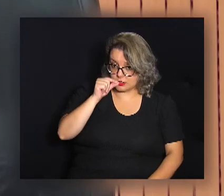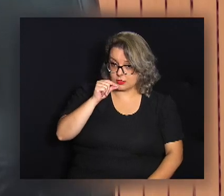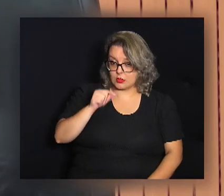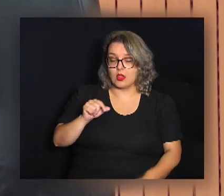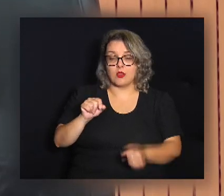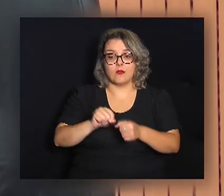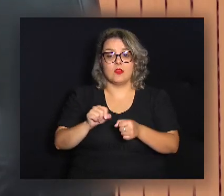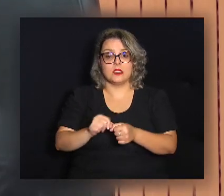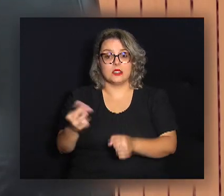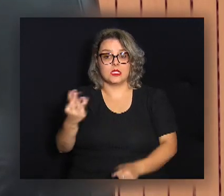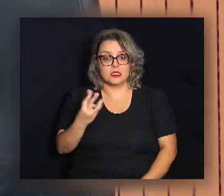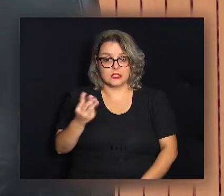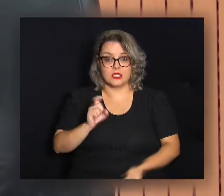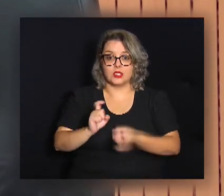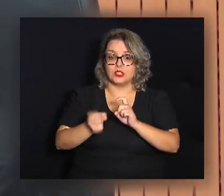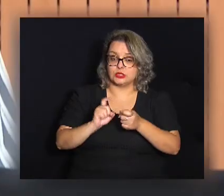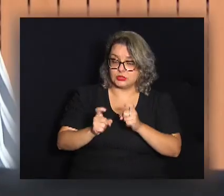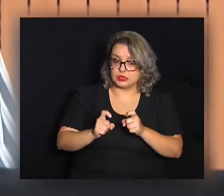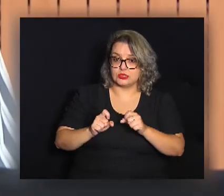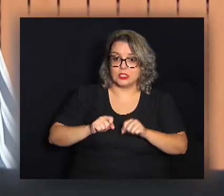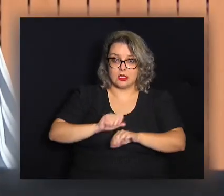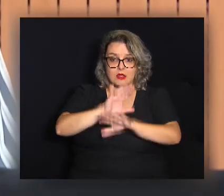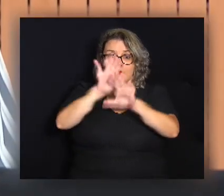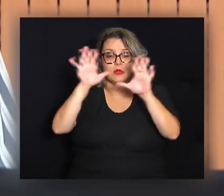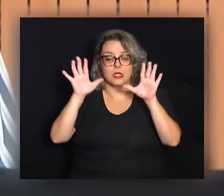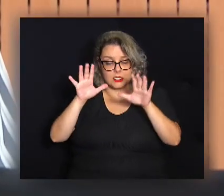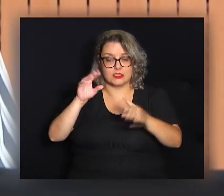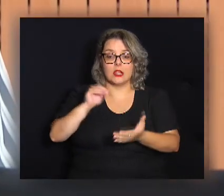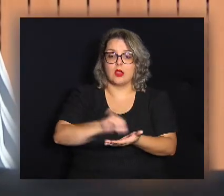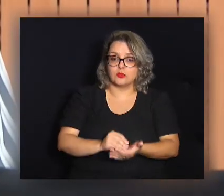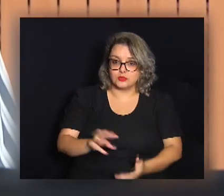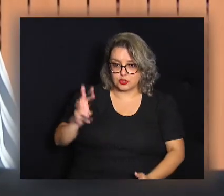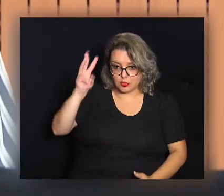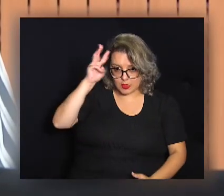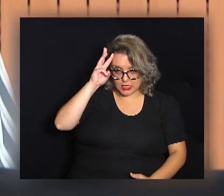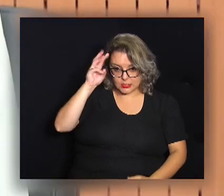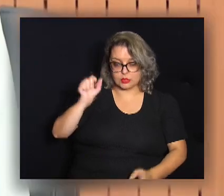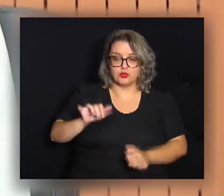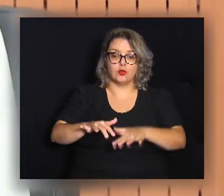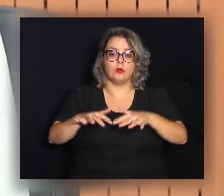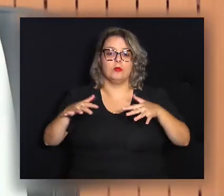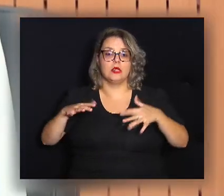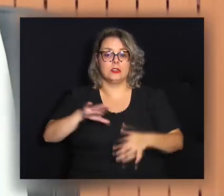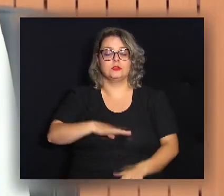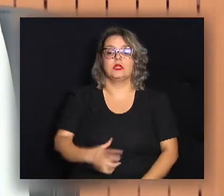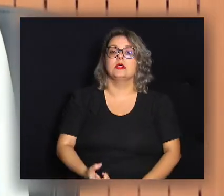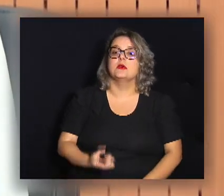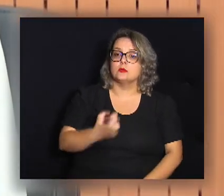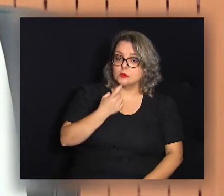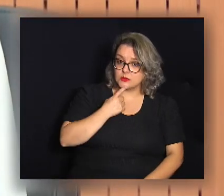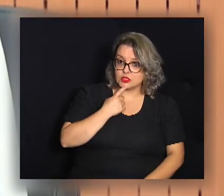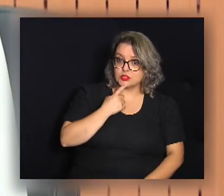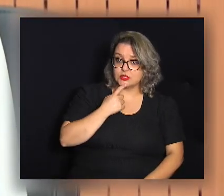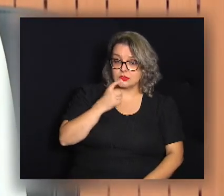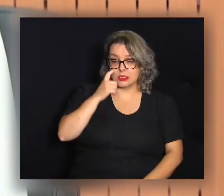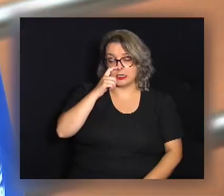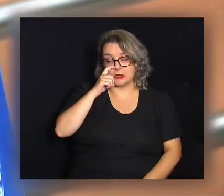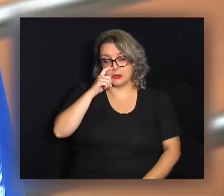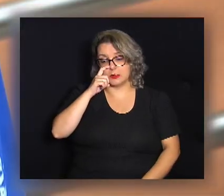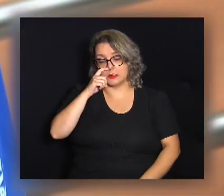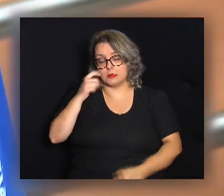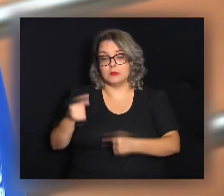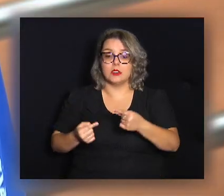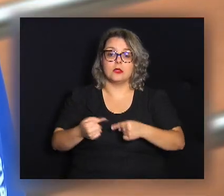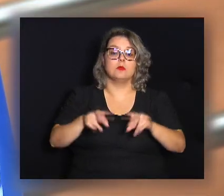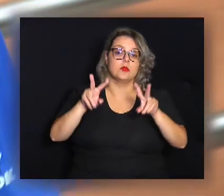realizou sua terceira reunião na manhã da última terça-feira, no plenário da Câmara Municipal. Para debater o